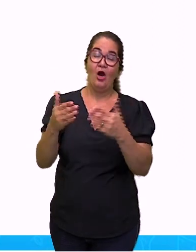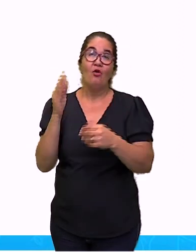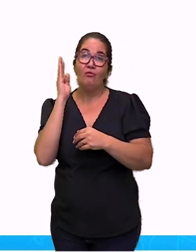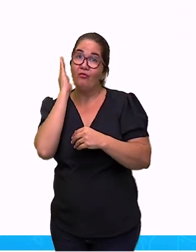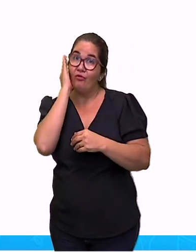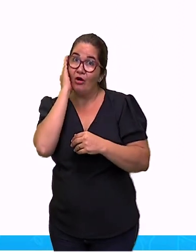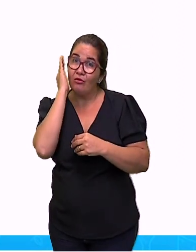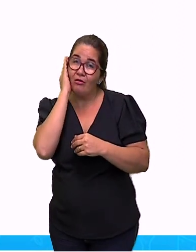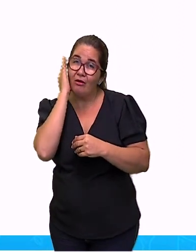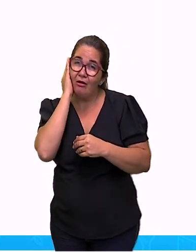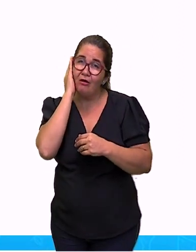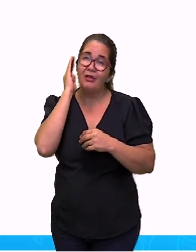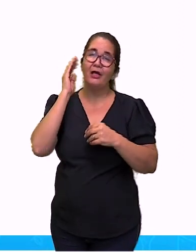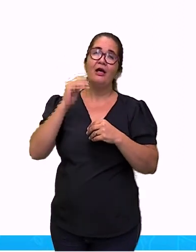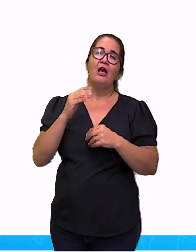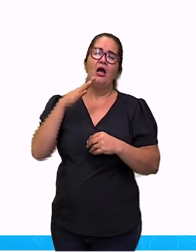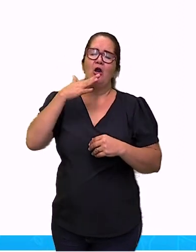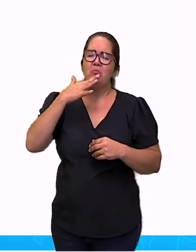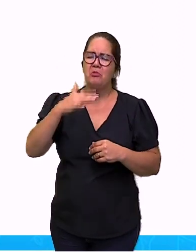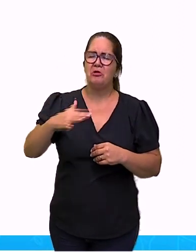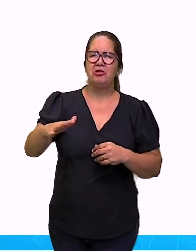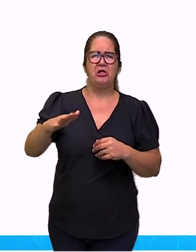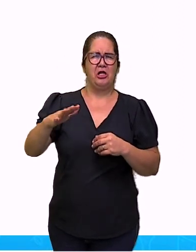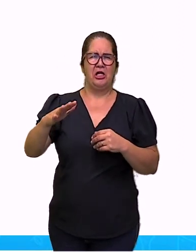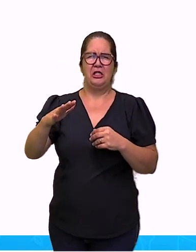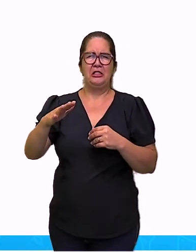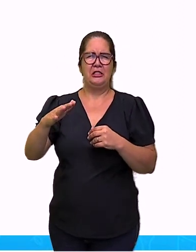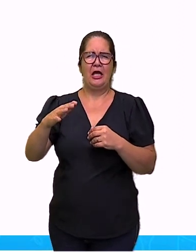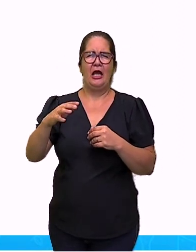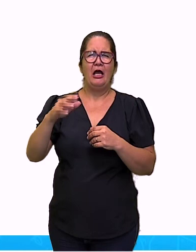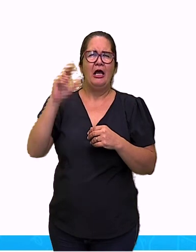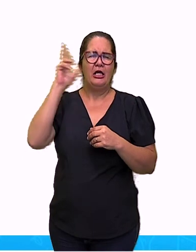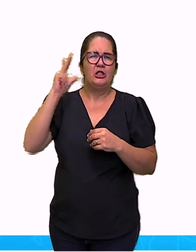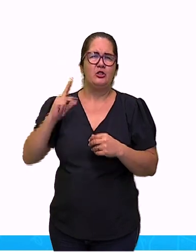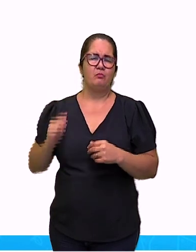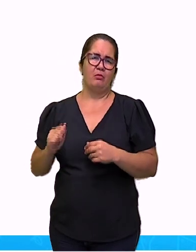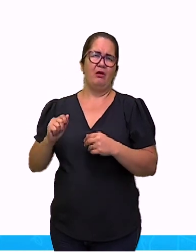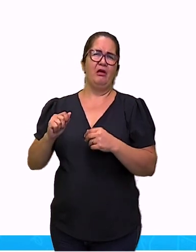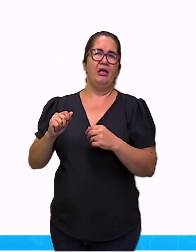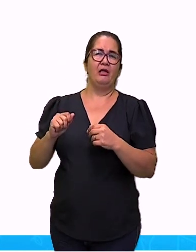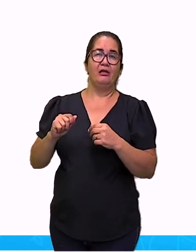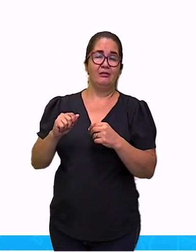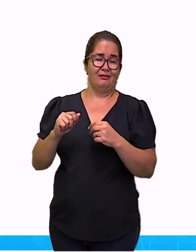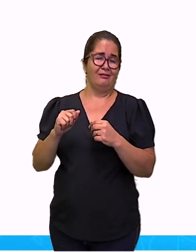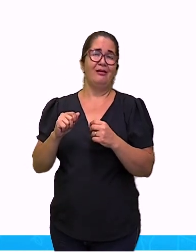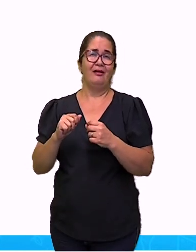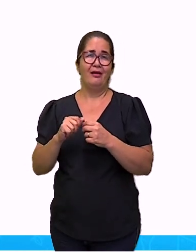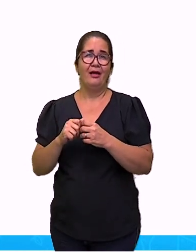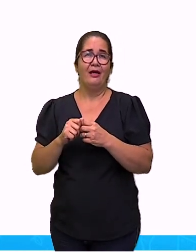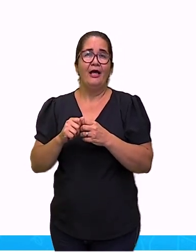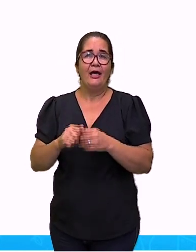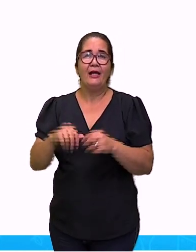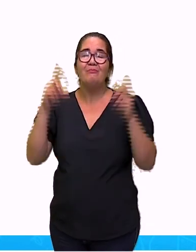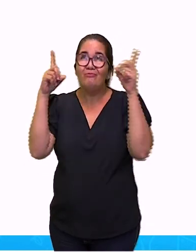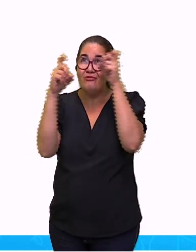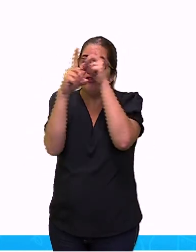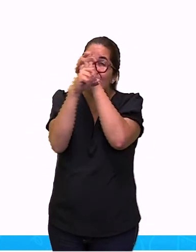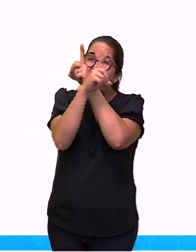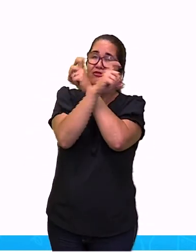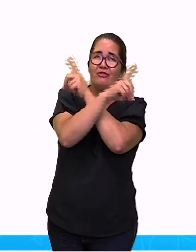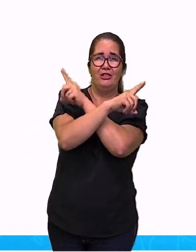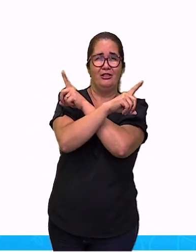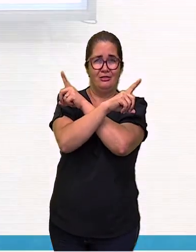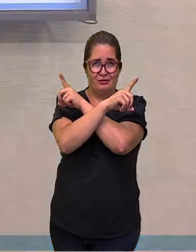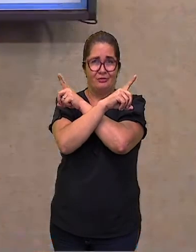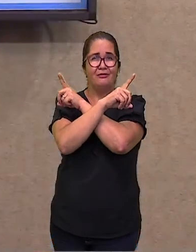Ele ele era rebelde, ele chegou a ser internado no internato. Então, ele era uma criança muito